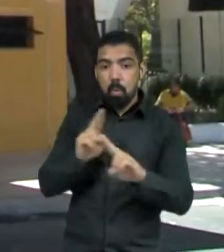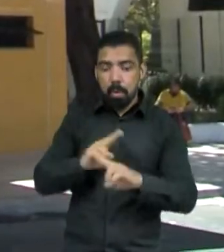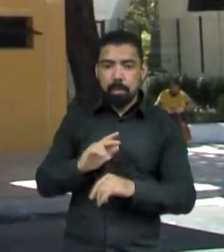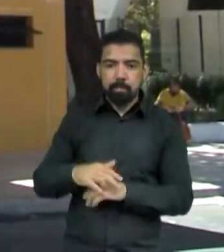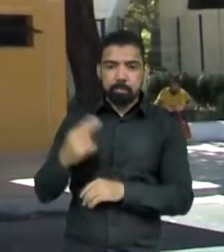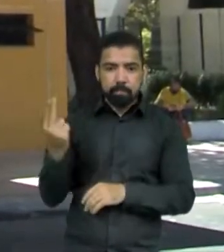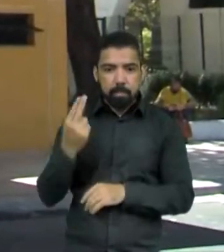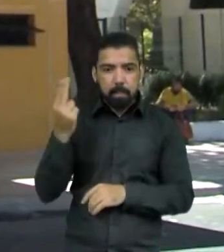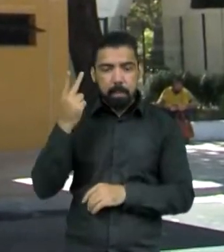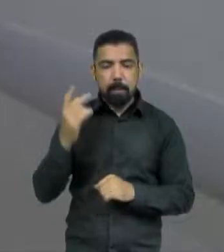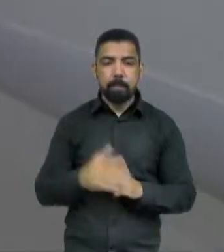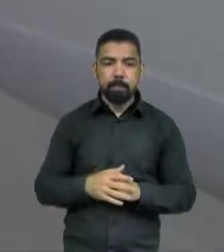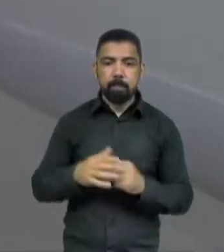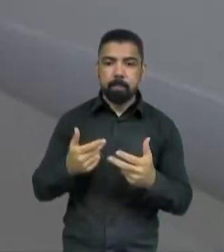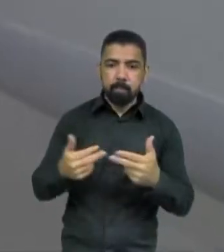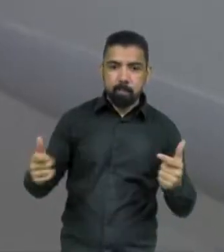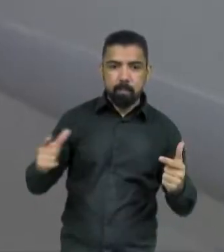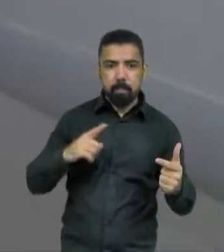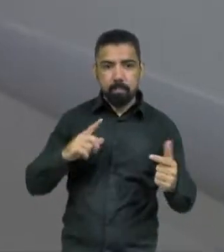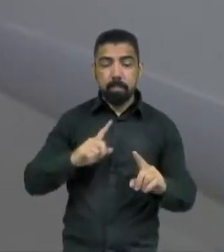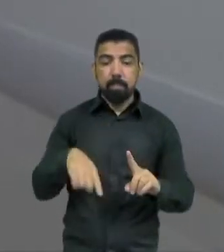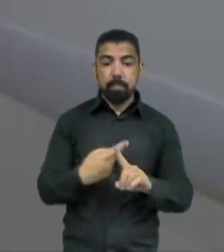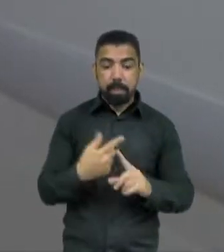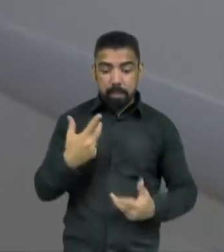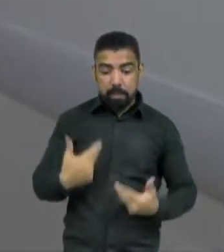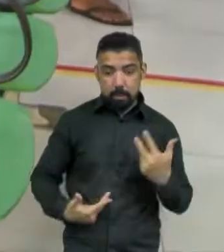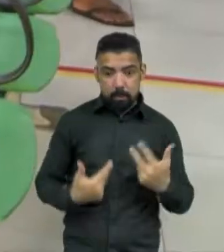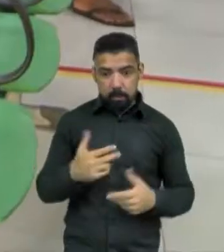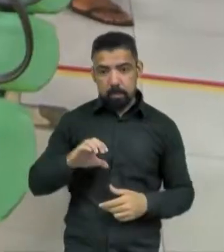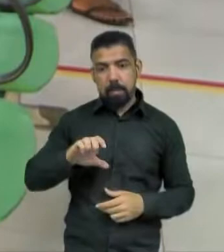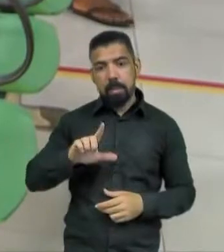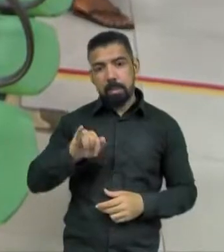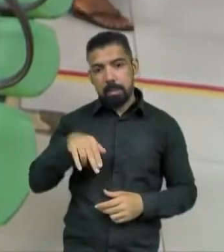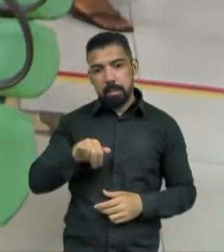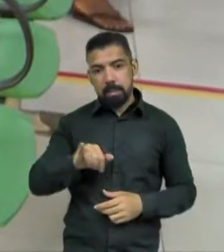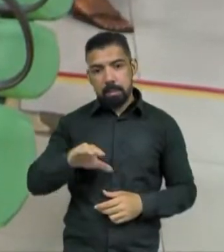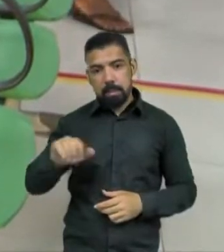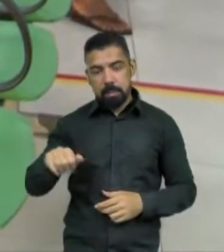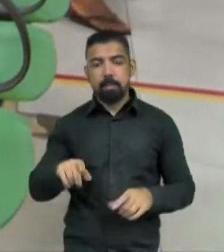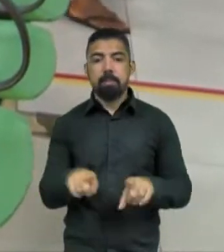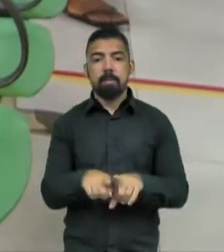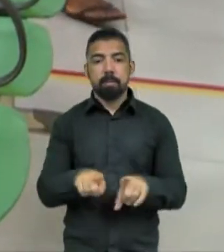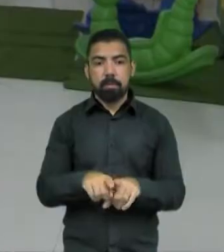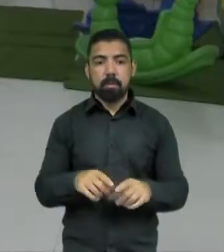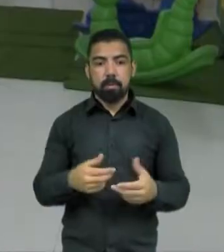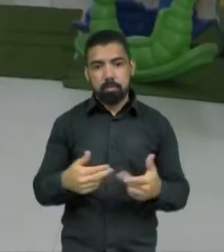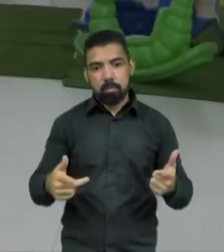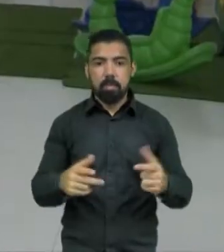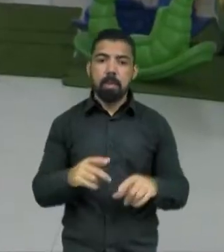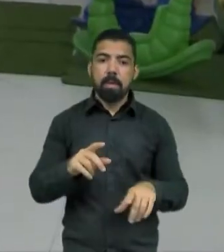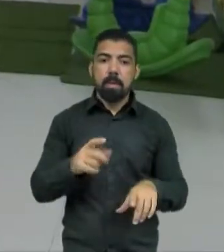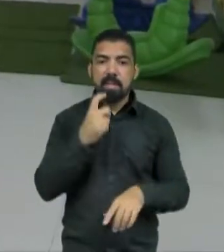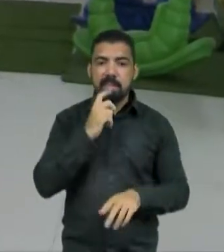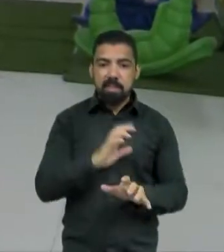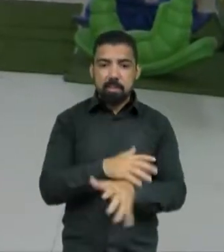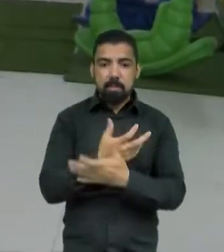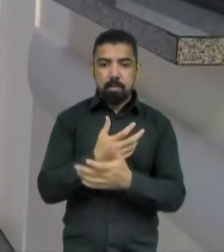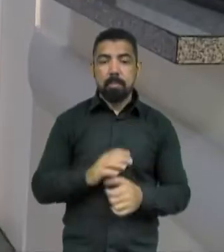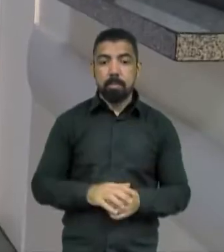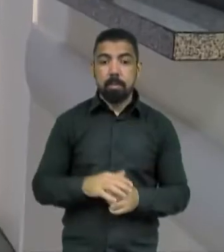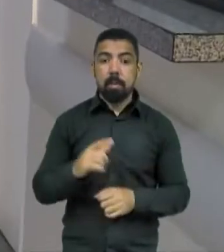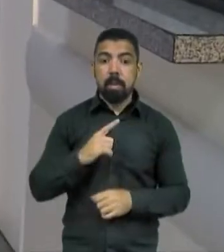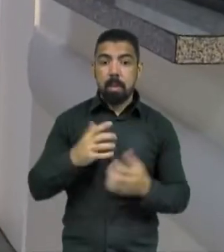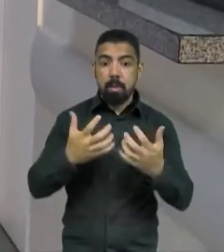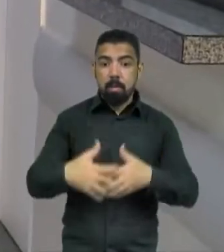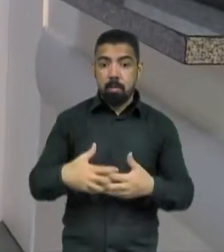demandas eletivas, além de cirurgias clínicas, traumatológicas e de otorrino. Funciona 24 horas